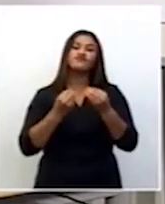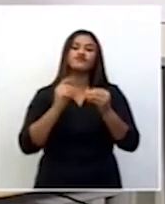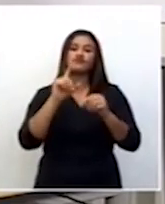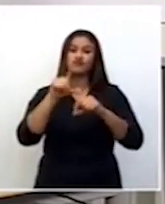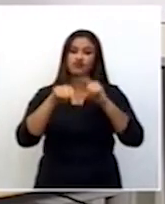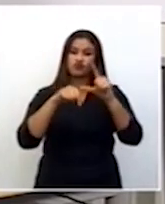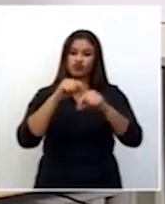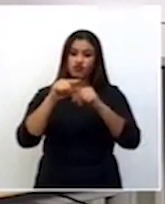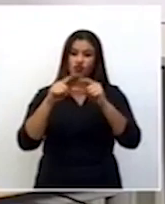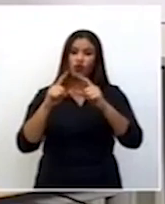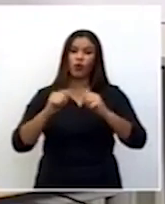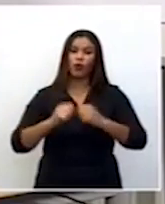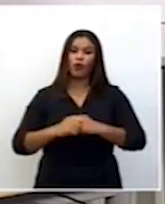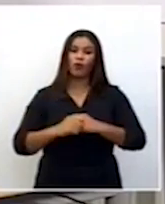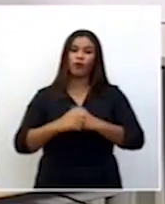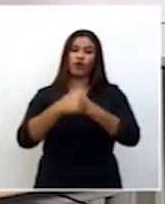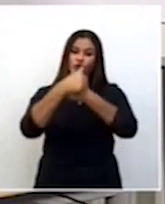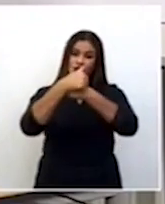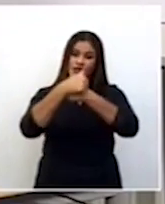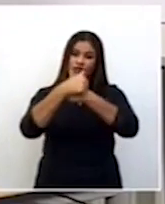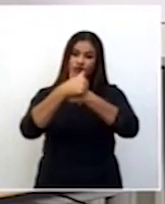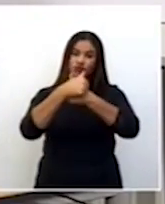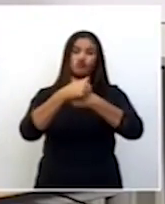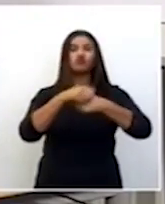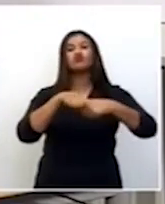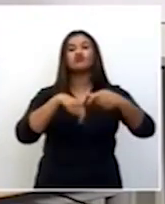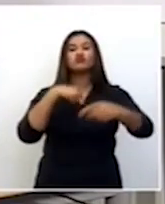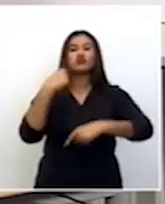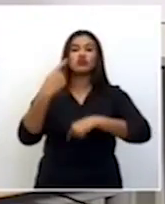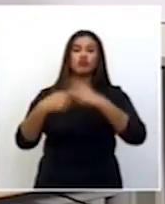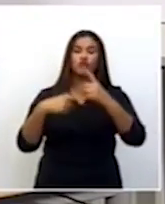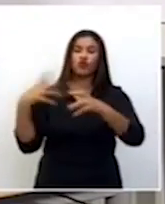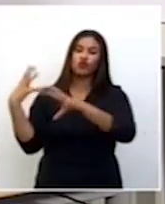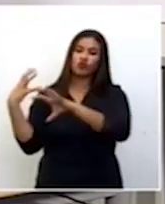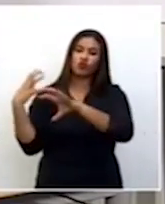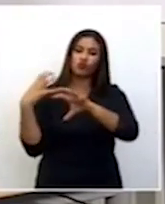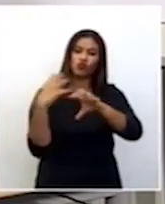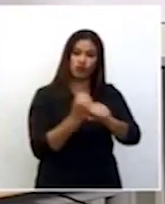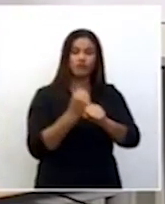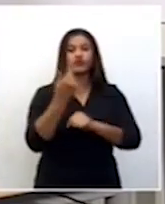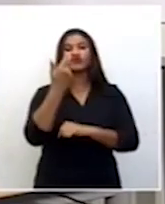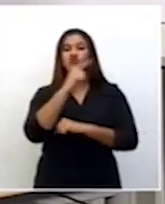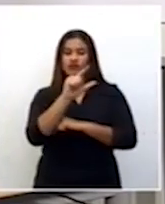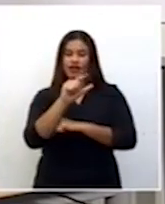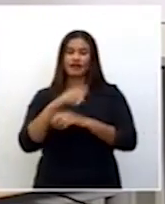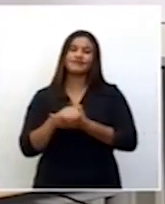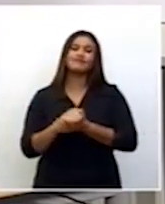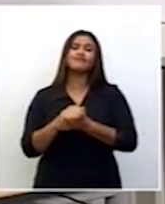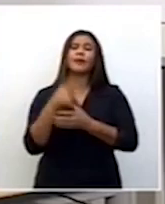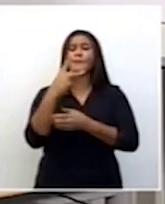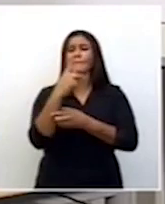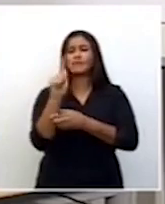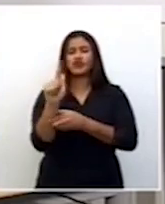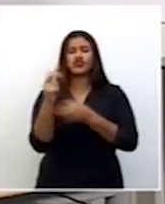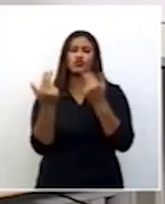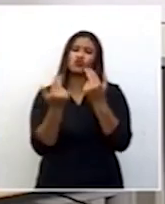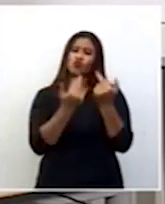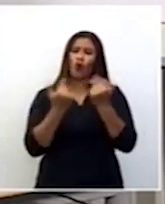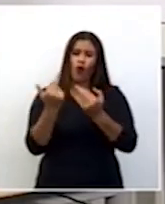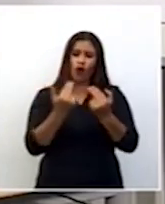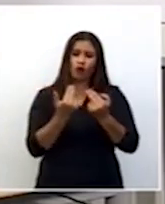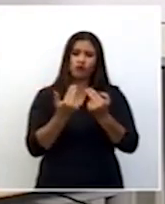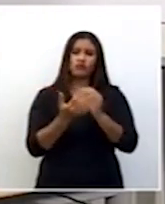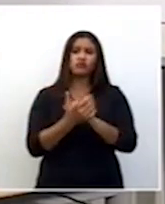Fazemos uma equação, né? E essa equação te dava a somatória inteira. Para PG vai funcionar da mesma forma, só